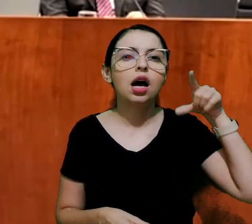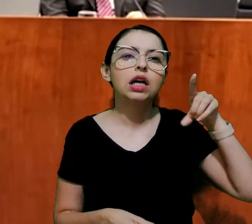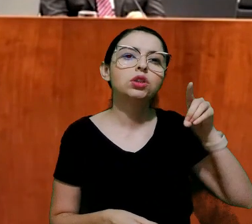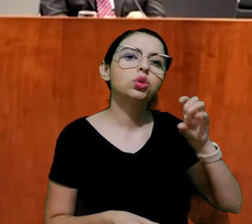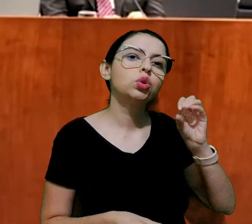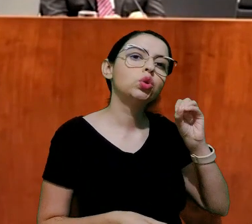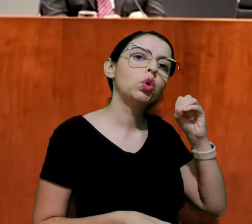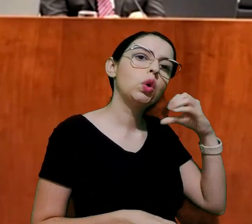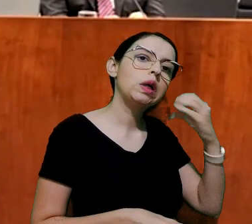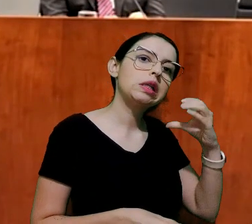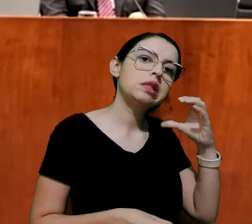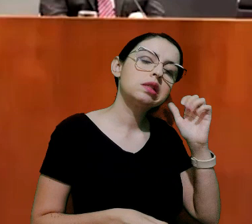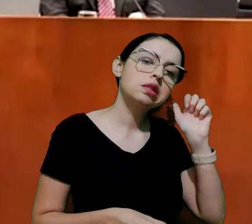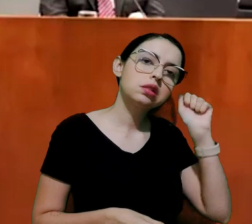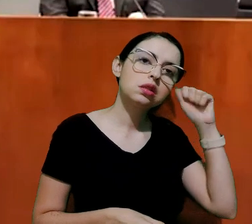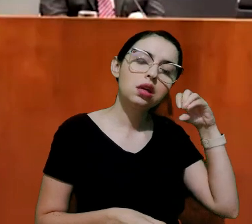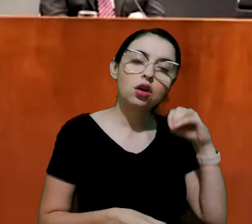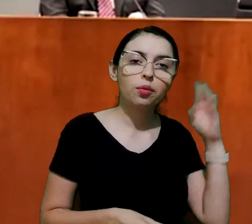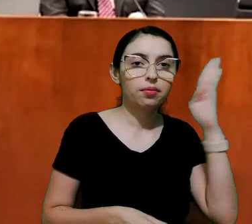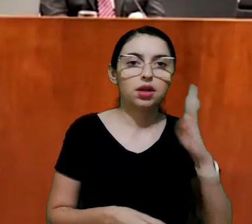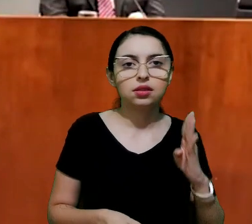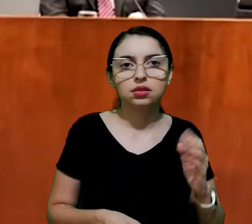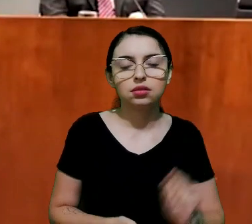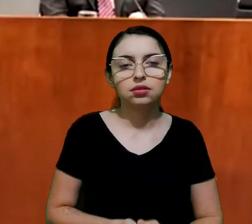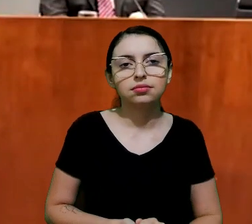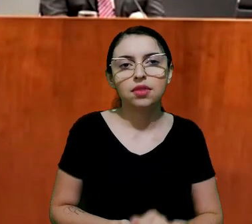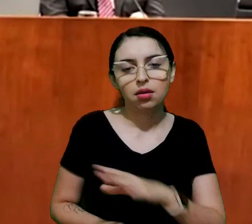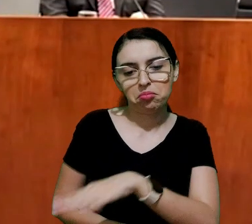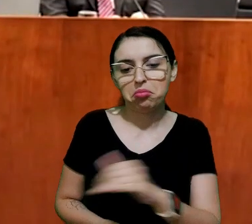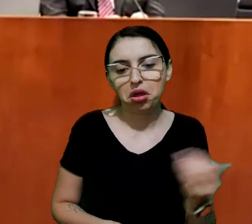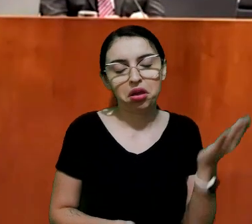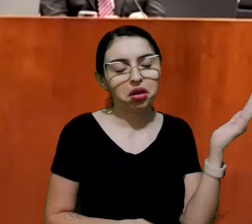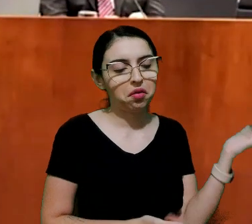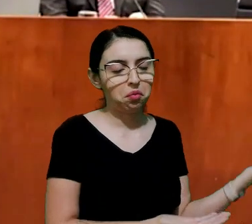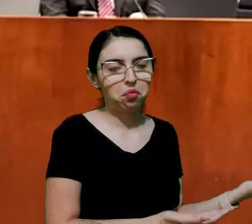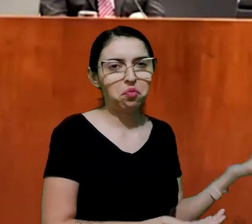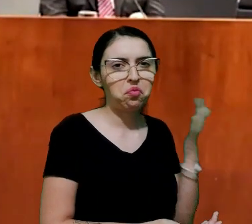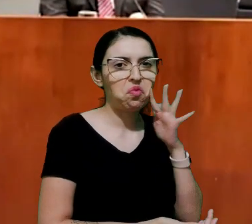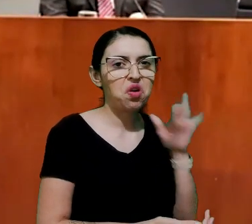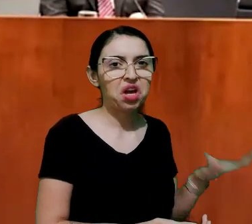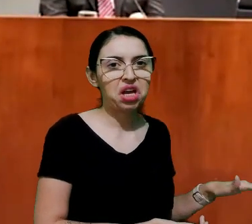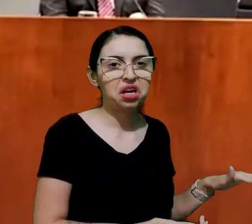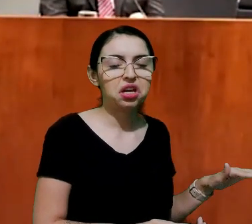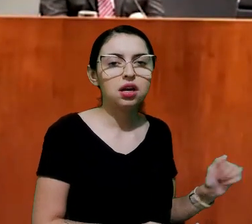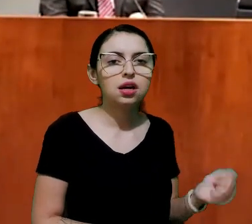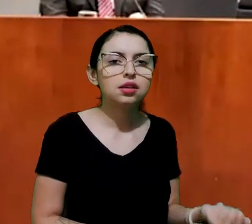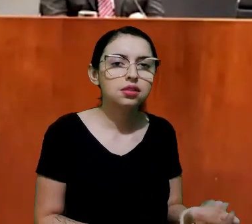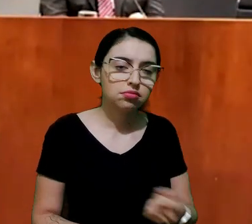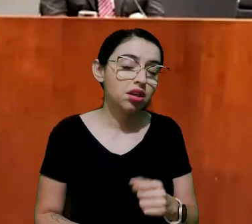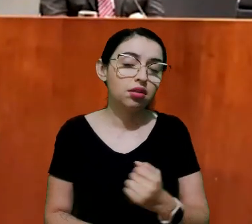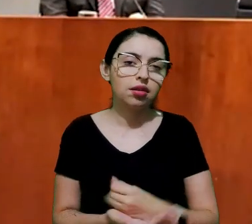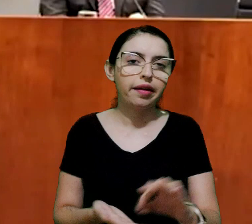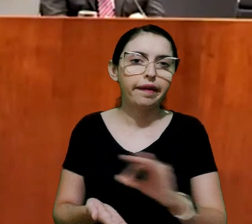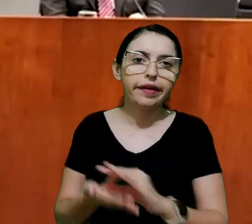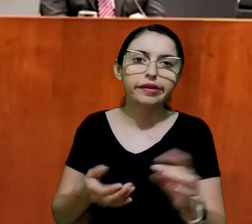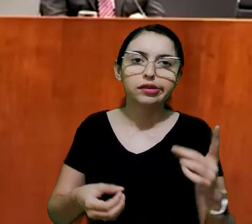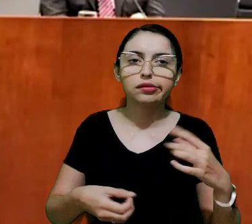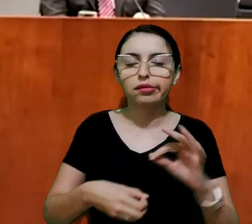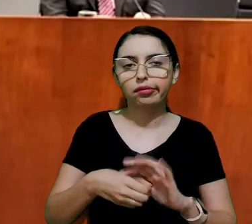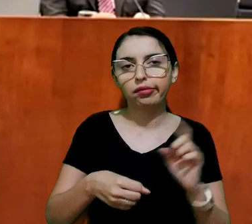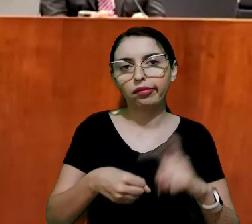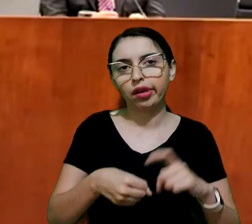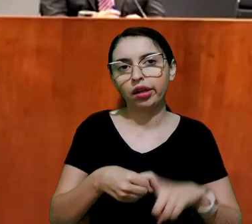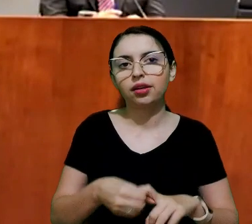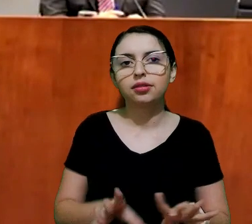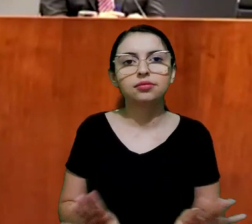O sujeito pega uma criança, vai ao cartório e diz, meu filho. É biológico, não, por afetividade. Registra. A mim me parece